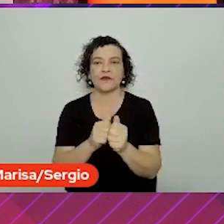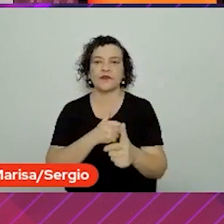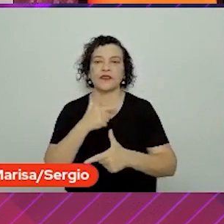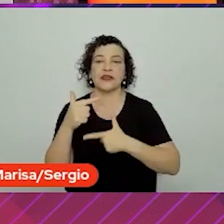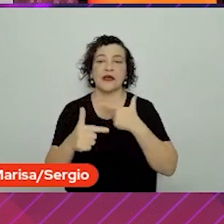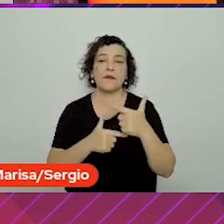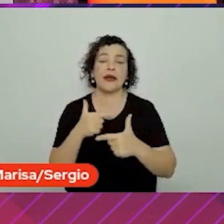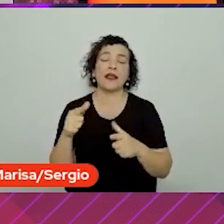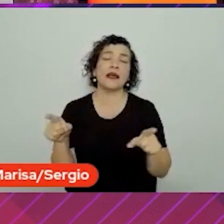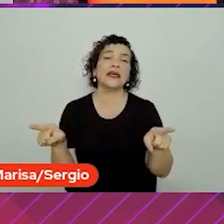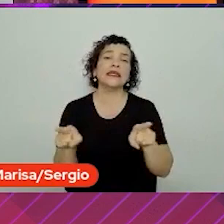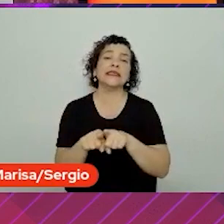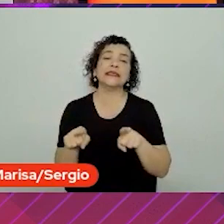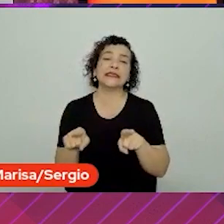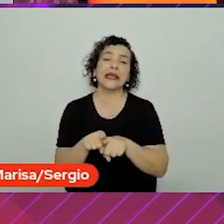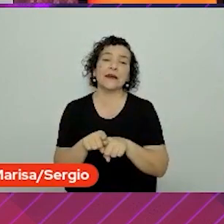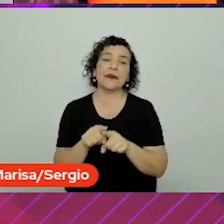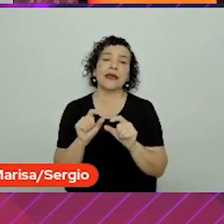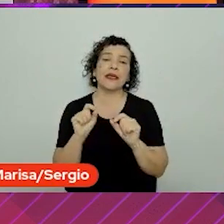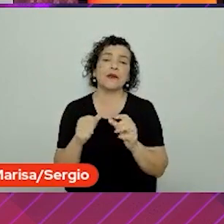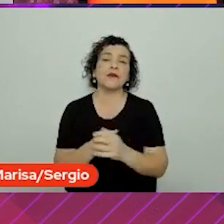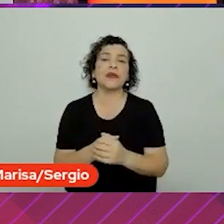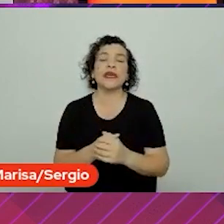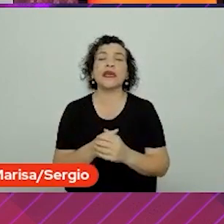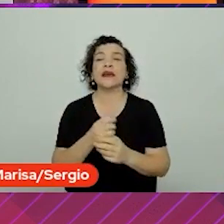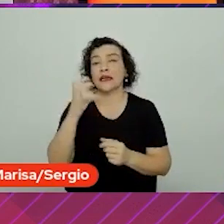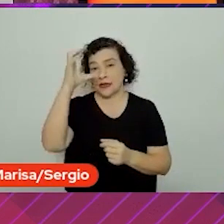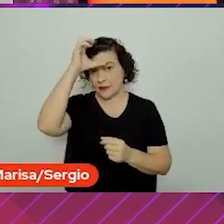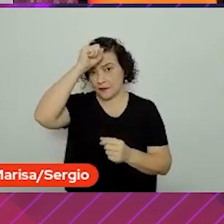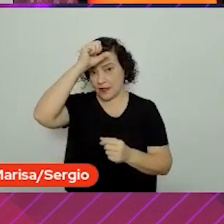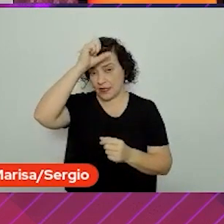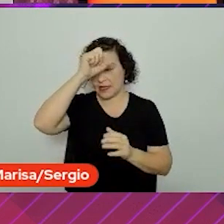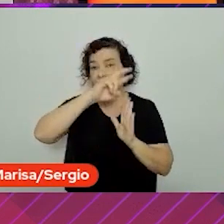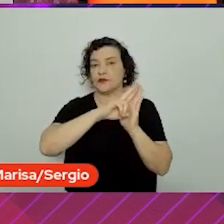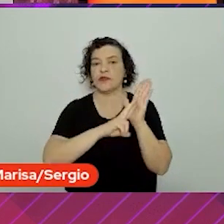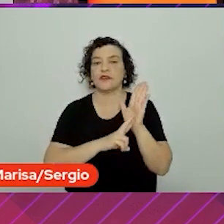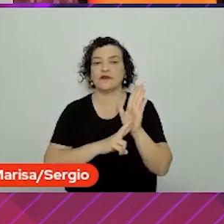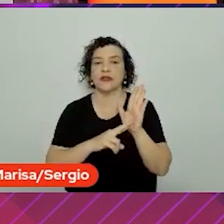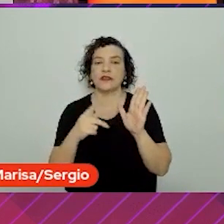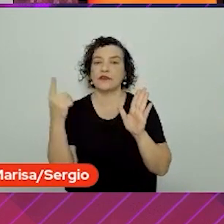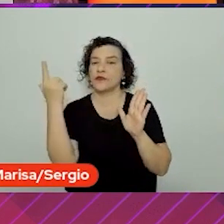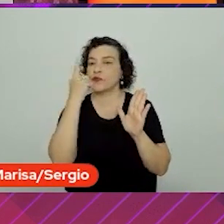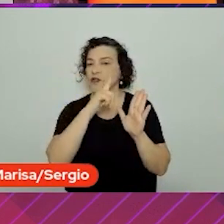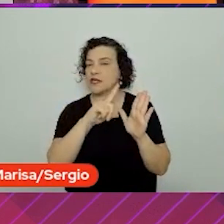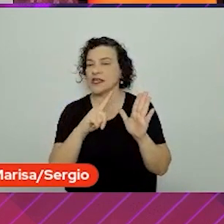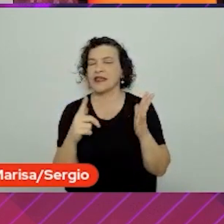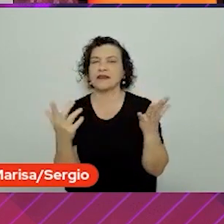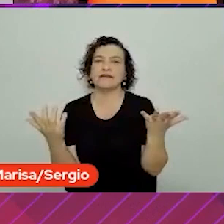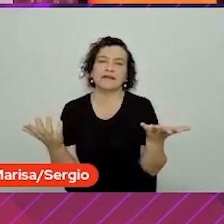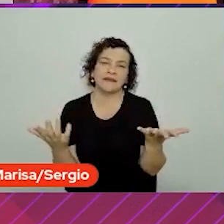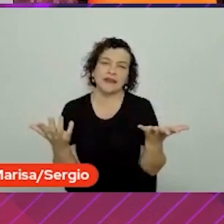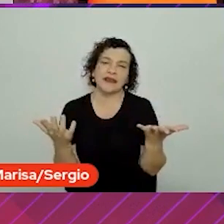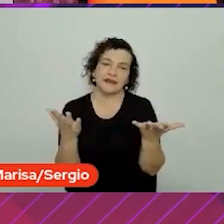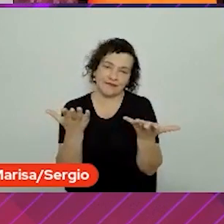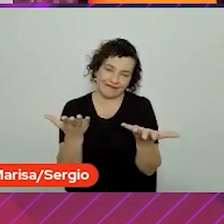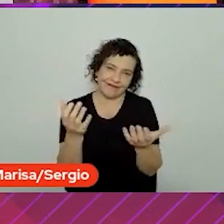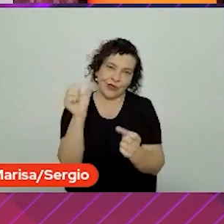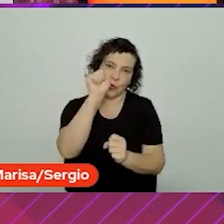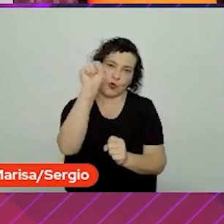e, consequentemente, o reconhecimento pelos resultados ele chega. Né? Nem preciso falar nada do Senna, porque o cara é